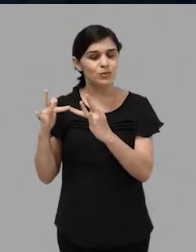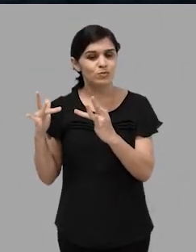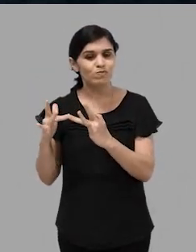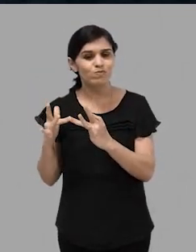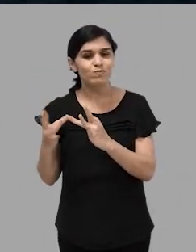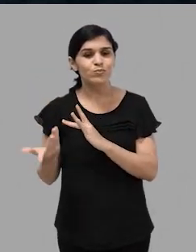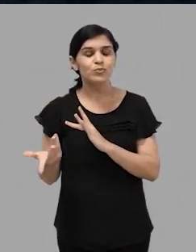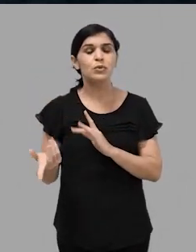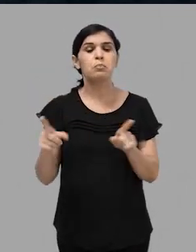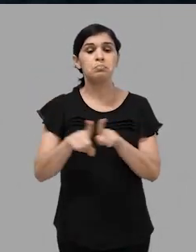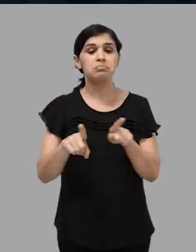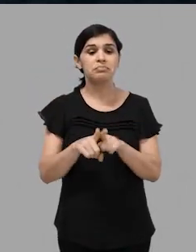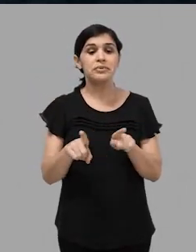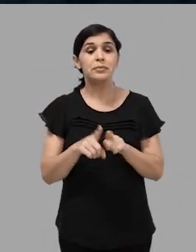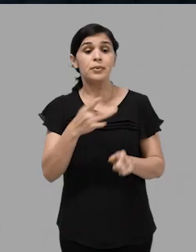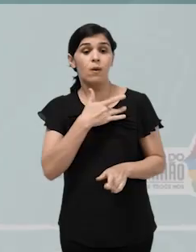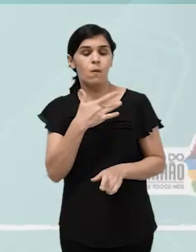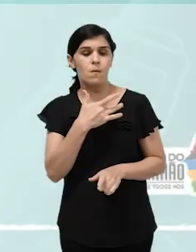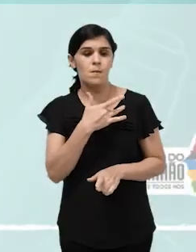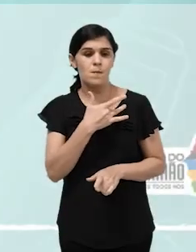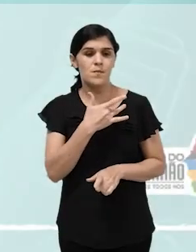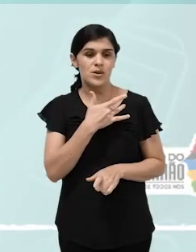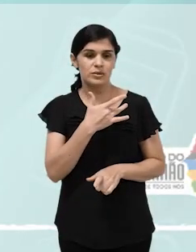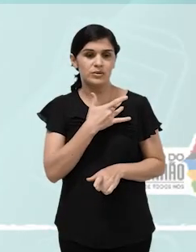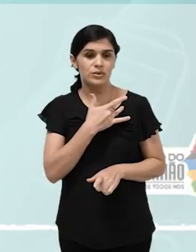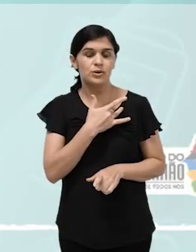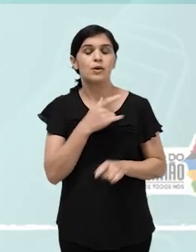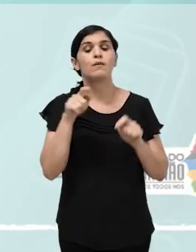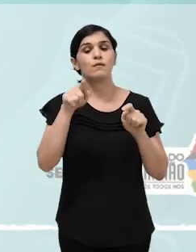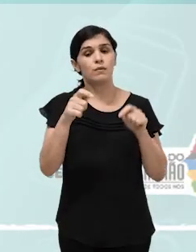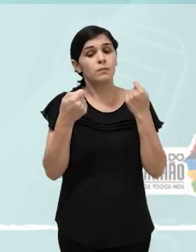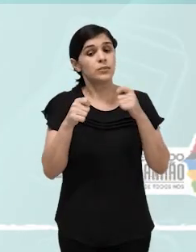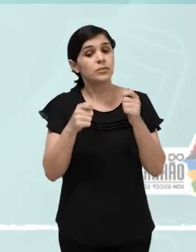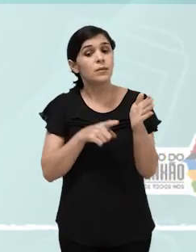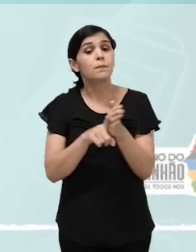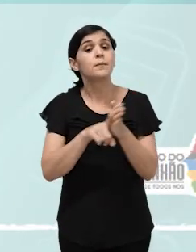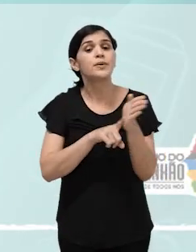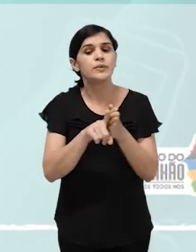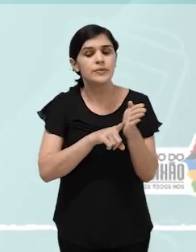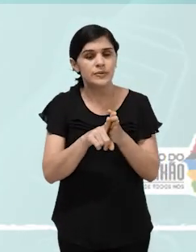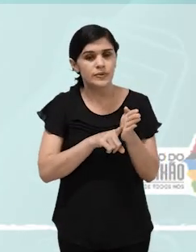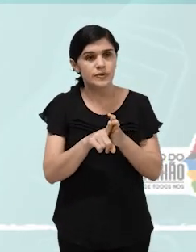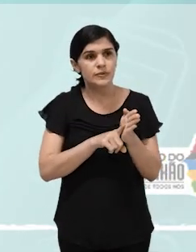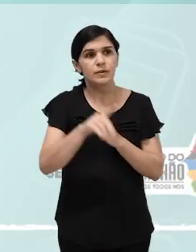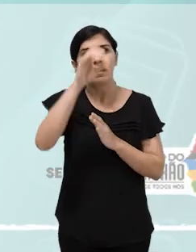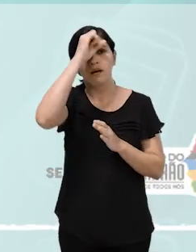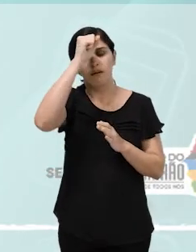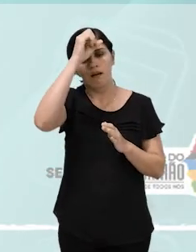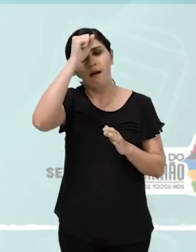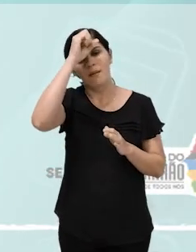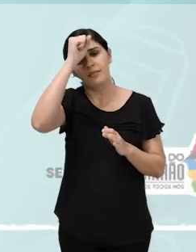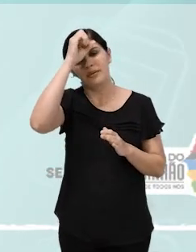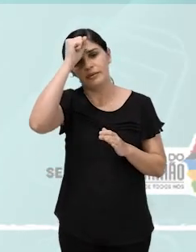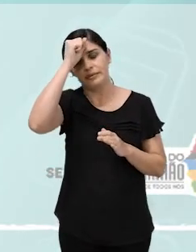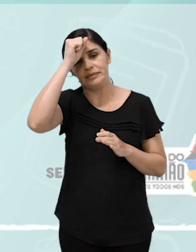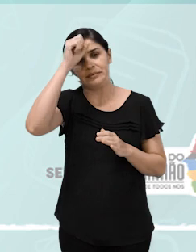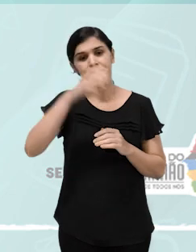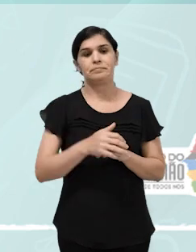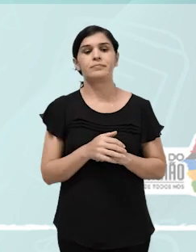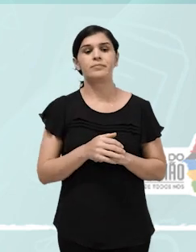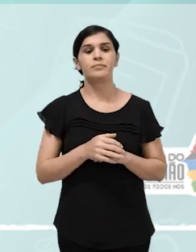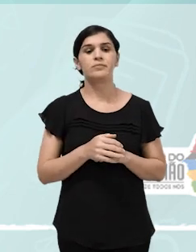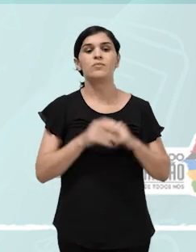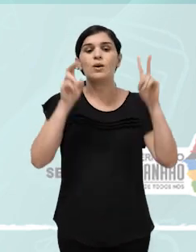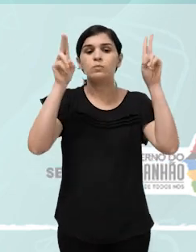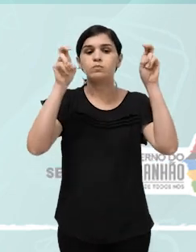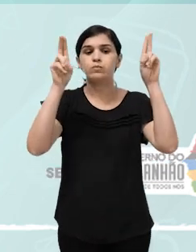você já vai atrás desses conteúdos que vão só te enriquecer. Qual é a resposta certa aí? Aliás, vamos colocar primeiro as perguntas, né? O título do